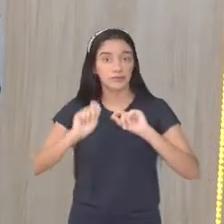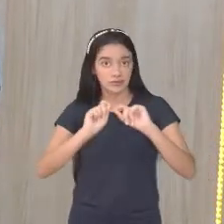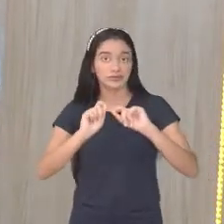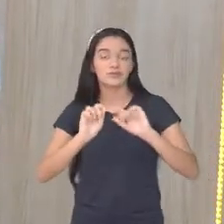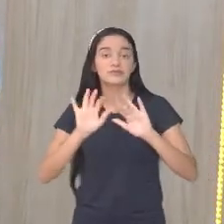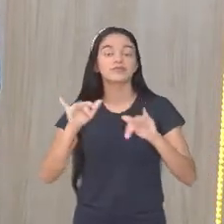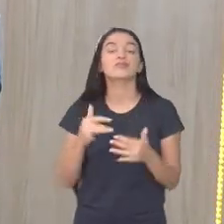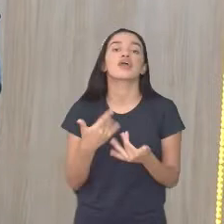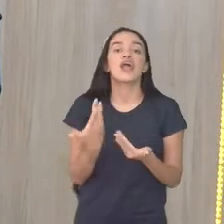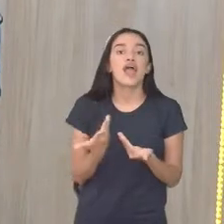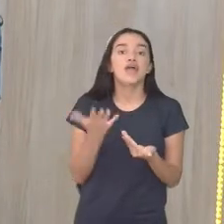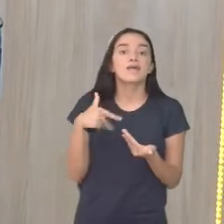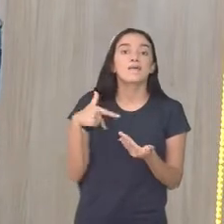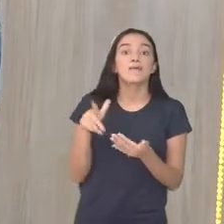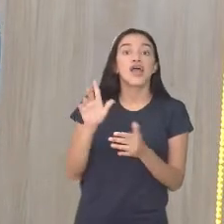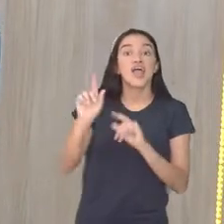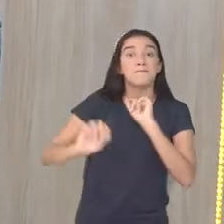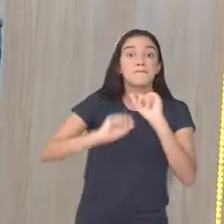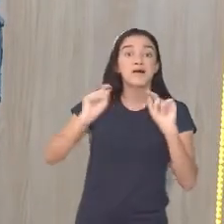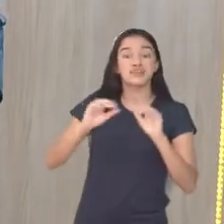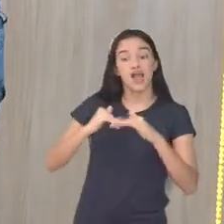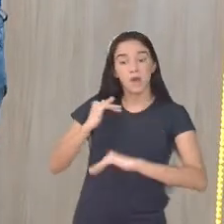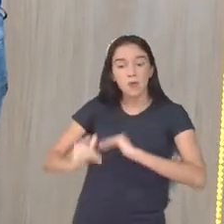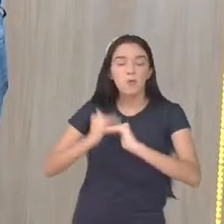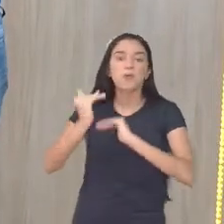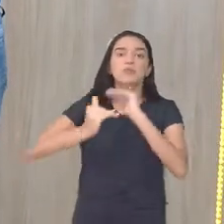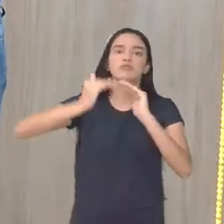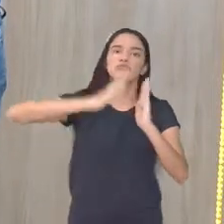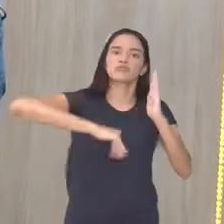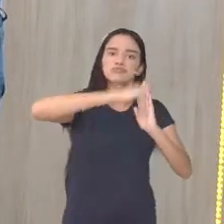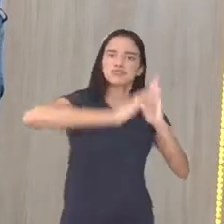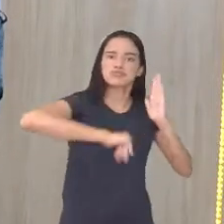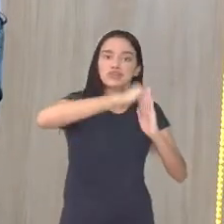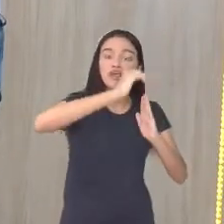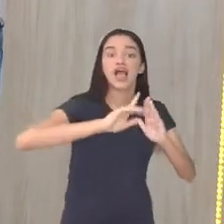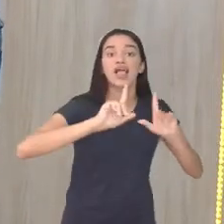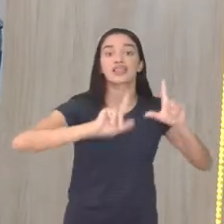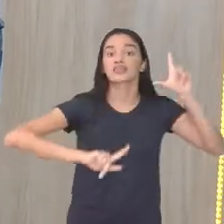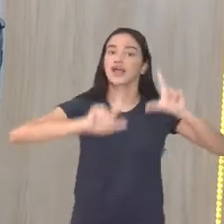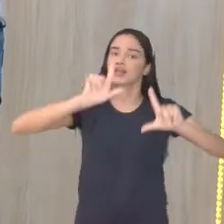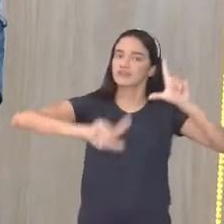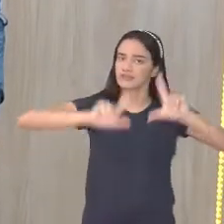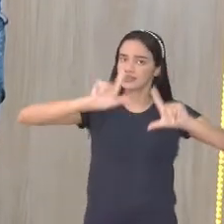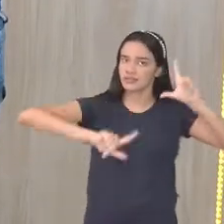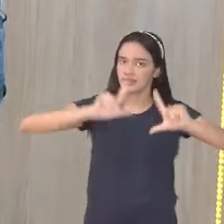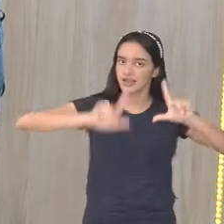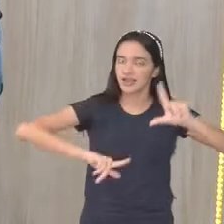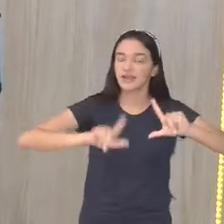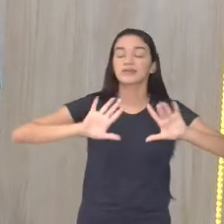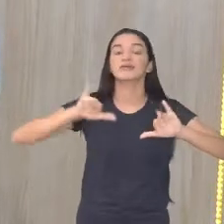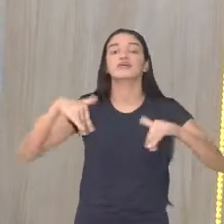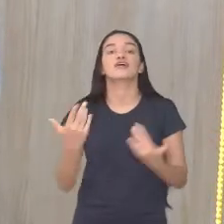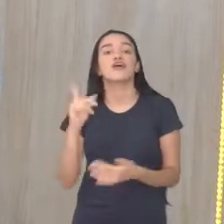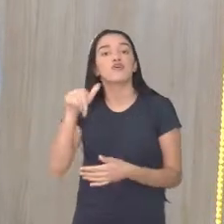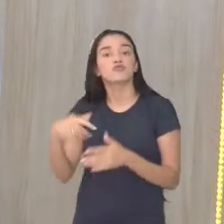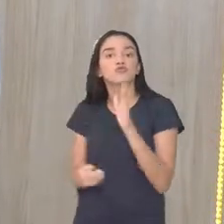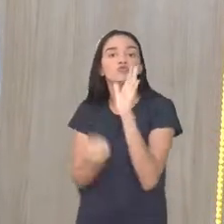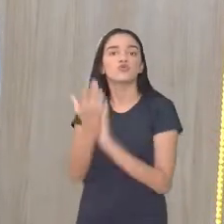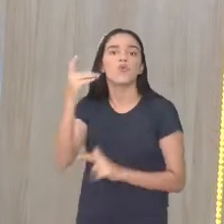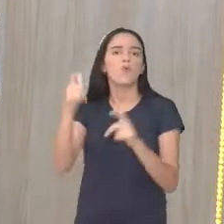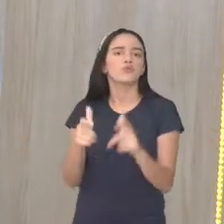Lá na Grécia, em Roma, se faziam os retratos dos imperadores, dos heróis, contava-se histórias, né? A partir